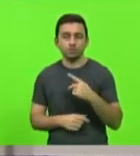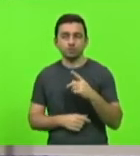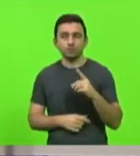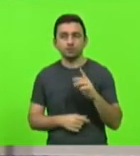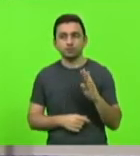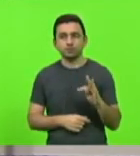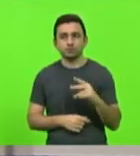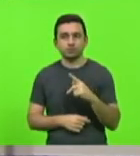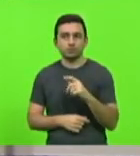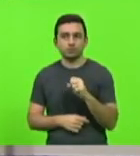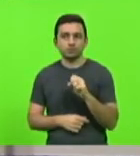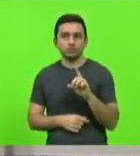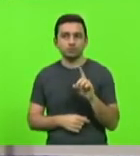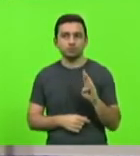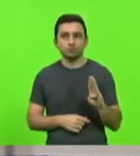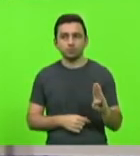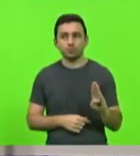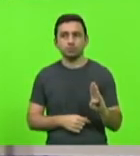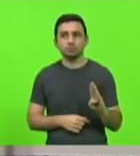PSDB, Republicanos.